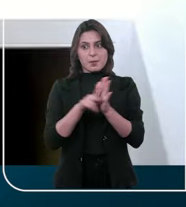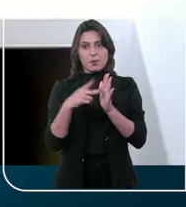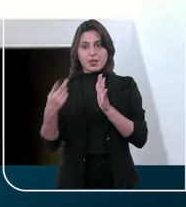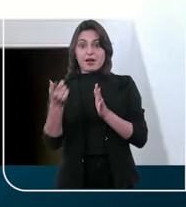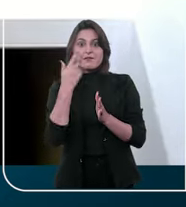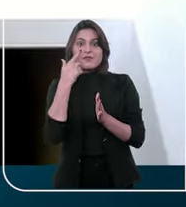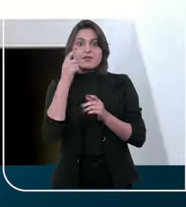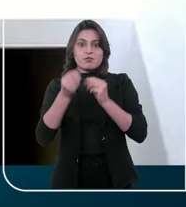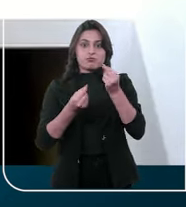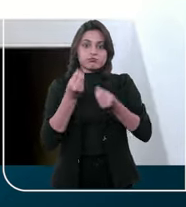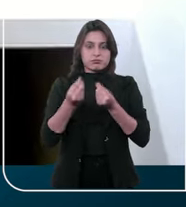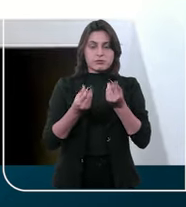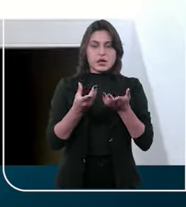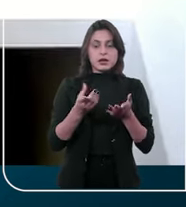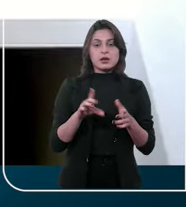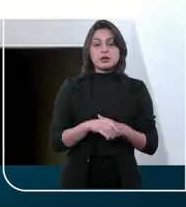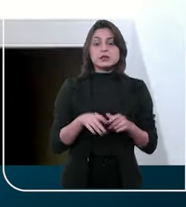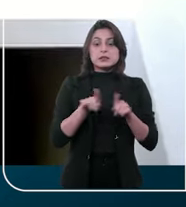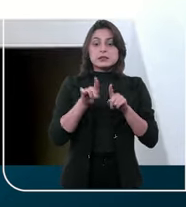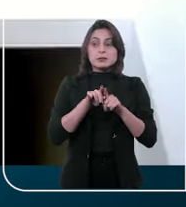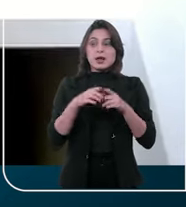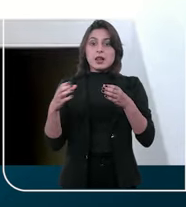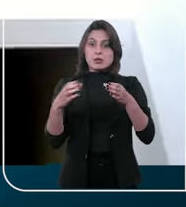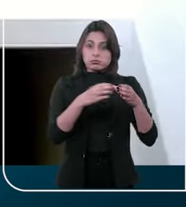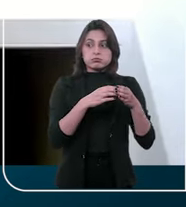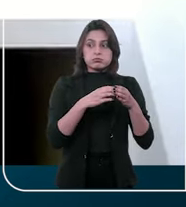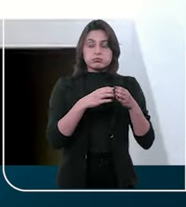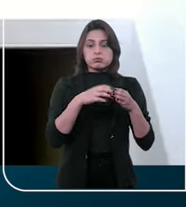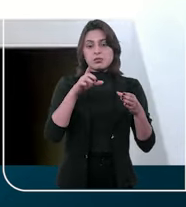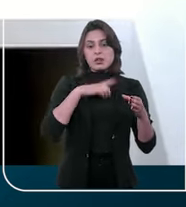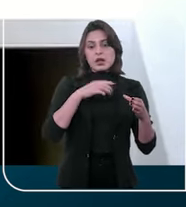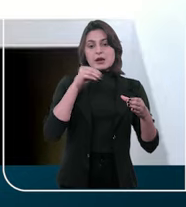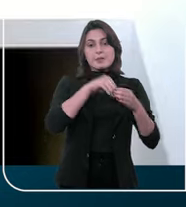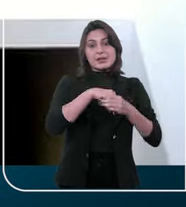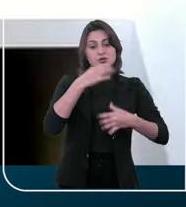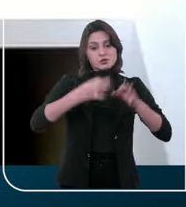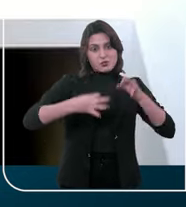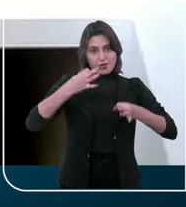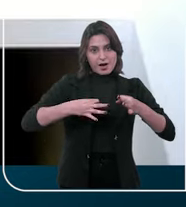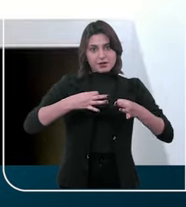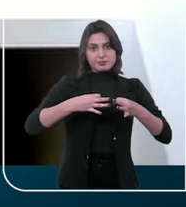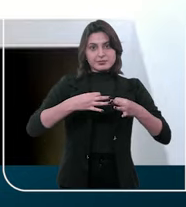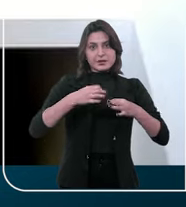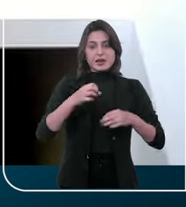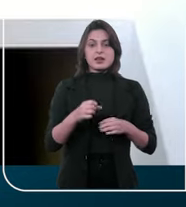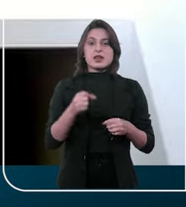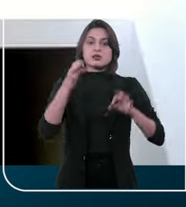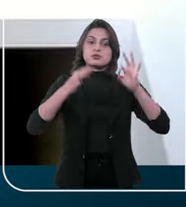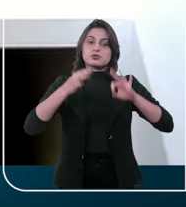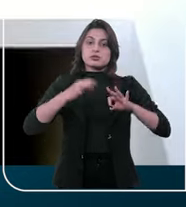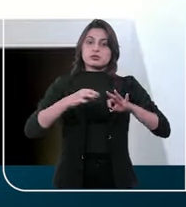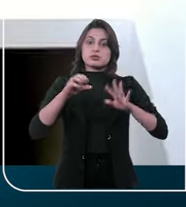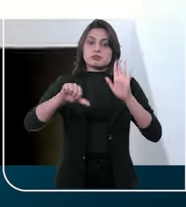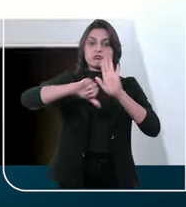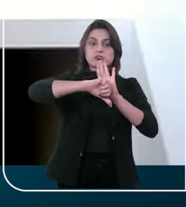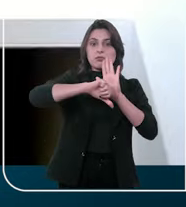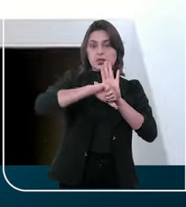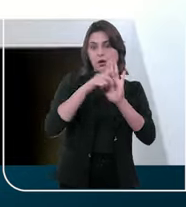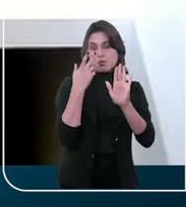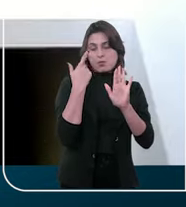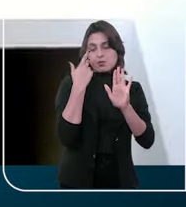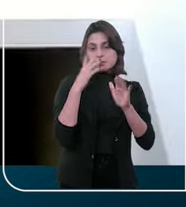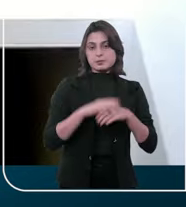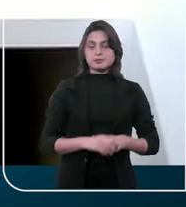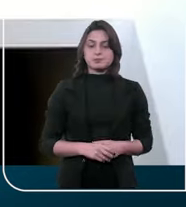de função, ele seria julgado na Justiça Criminal Comum, portanto, podendo ser submetido ao Tribunal do Júri. Mas há ainda uma